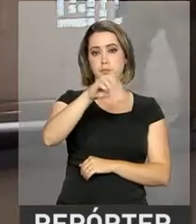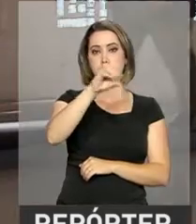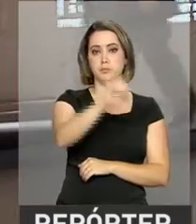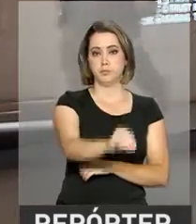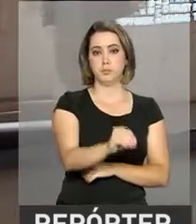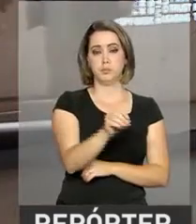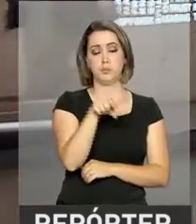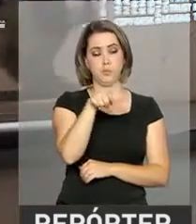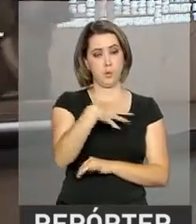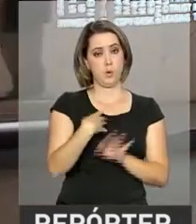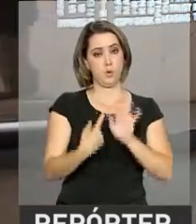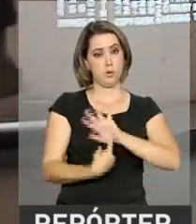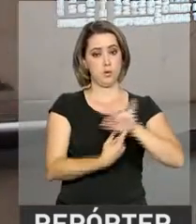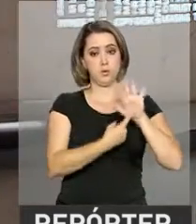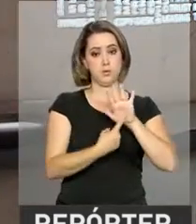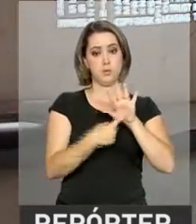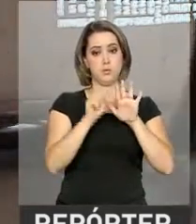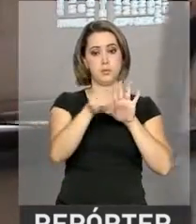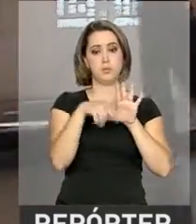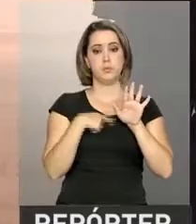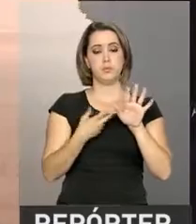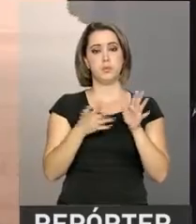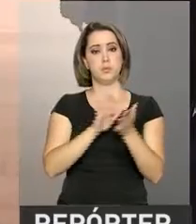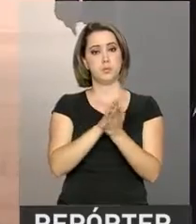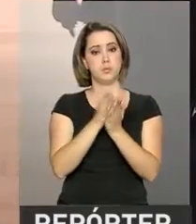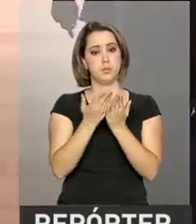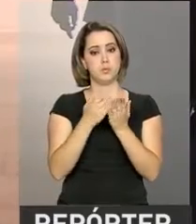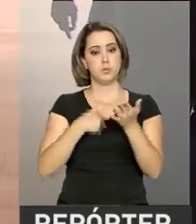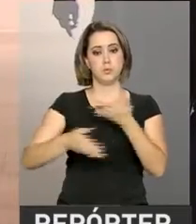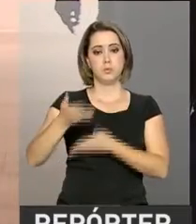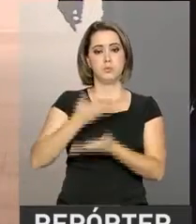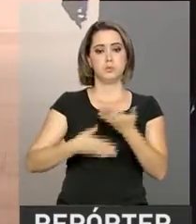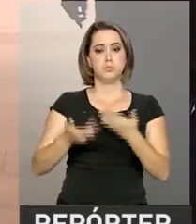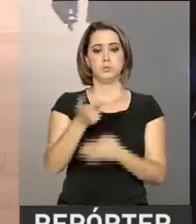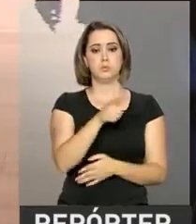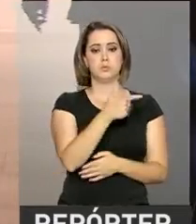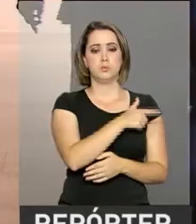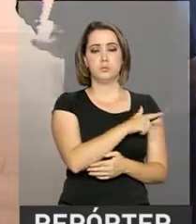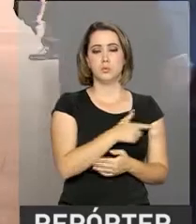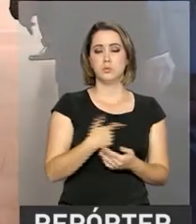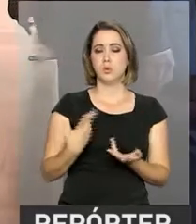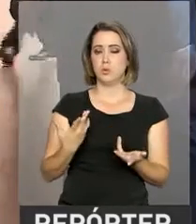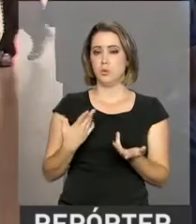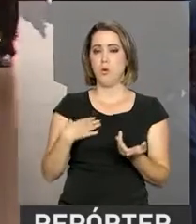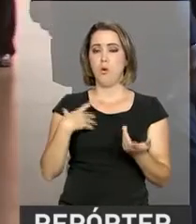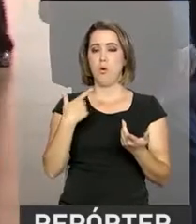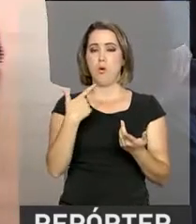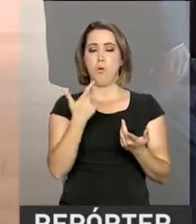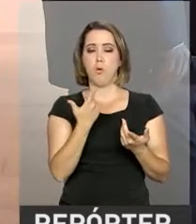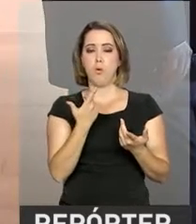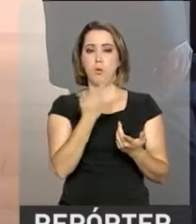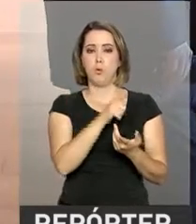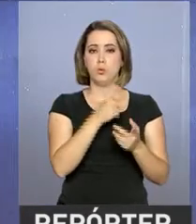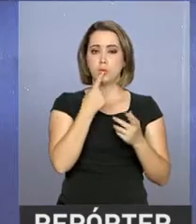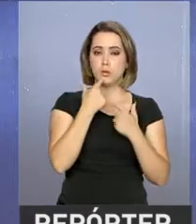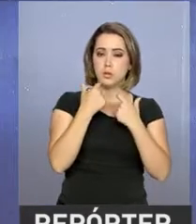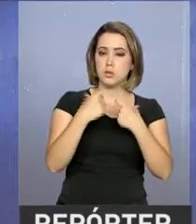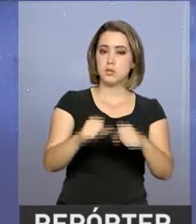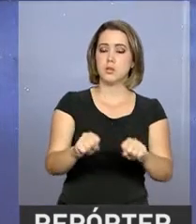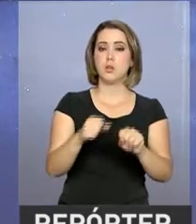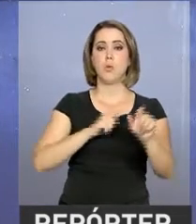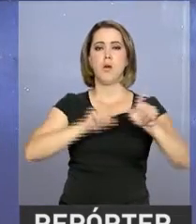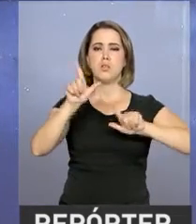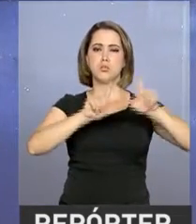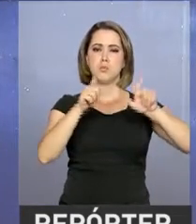1990. Na exposição, o conteúdo do livro é misturado a outras formas de linguagem, como imagens e vídeos.